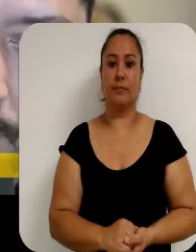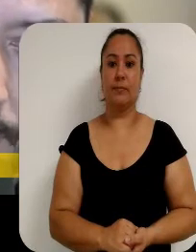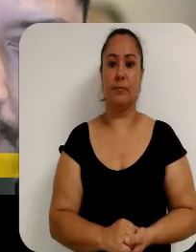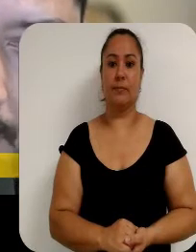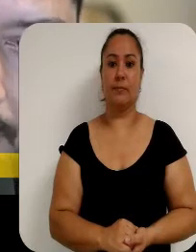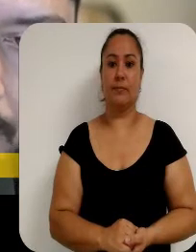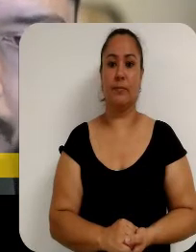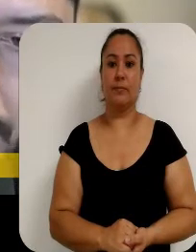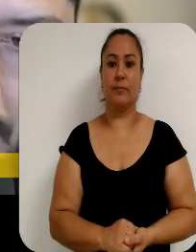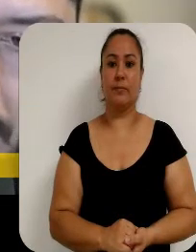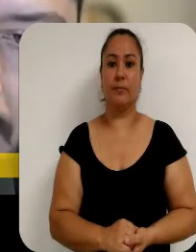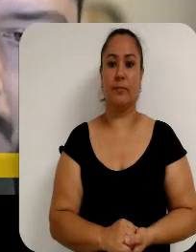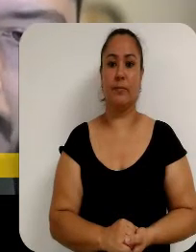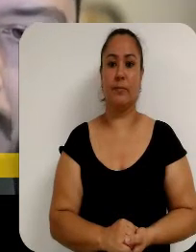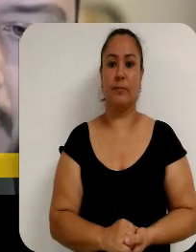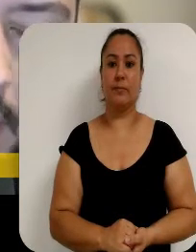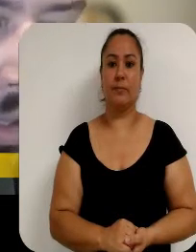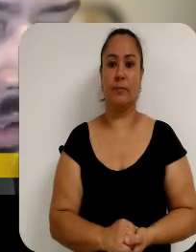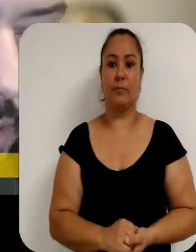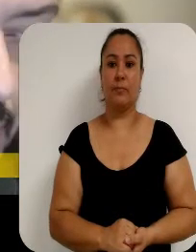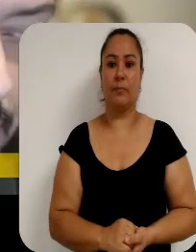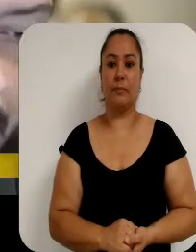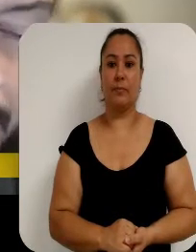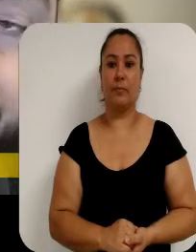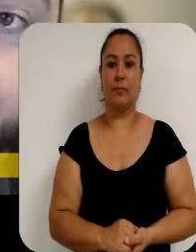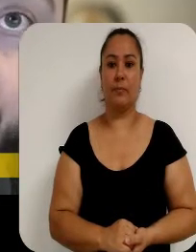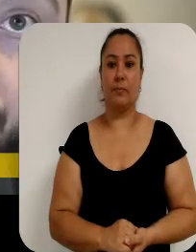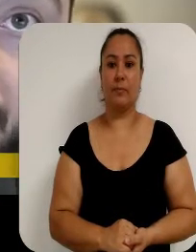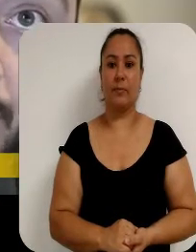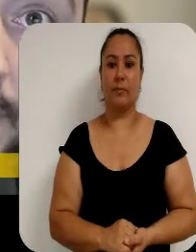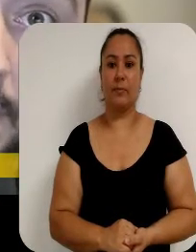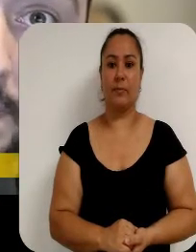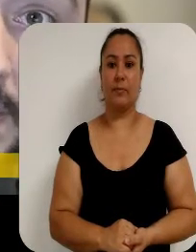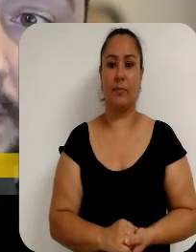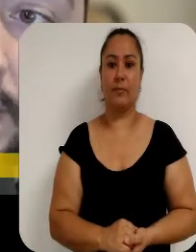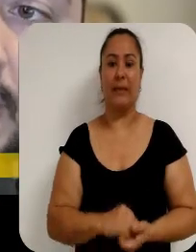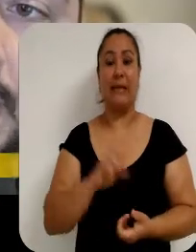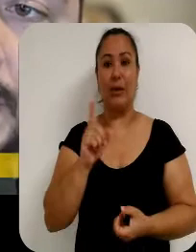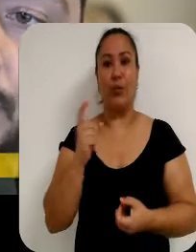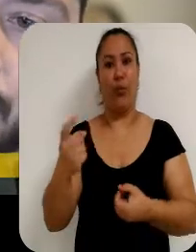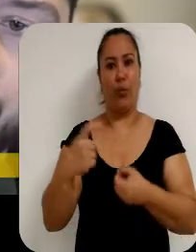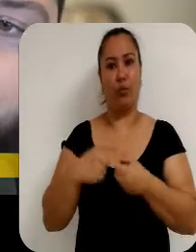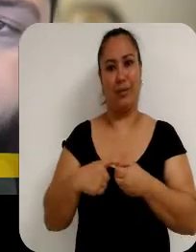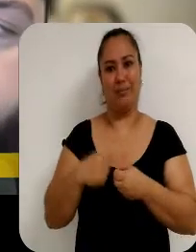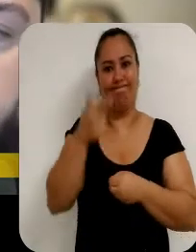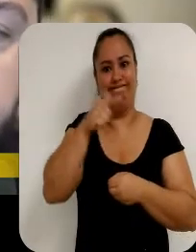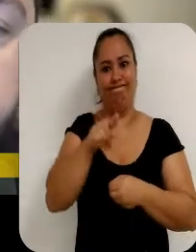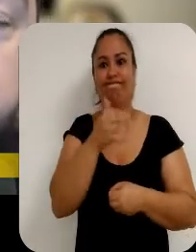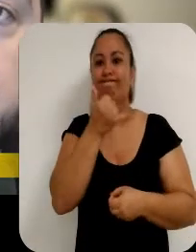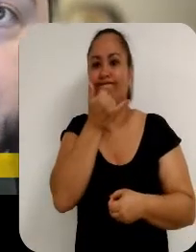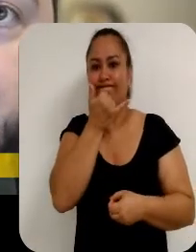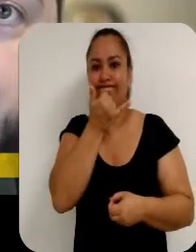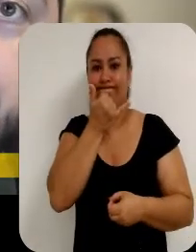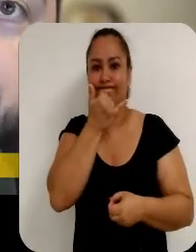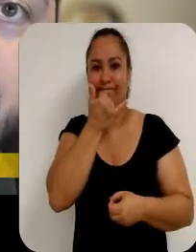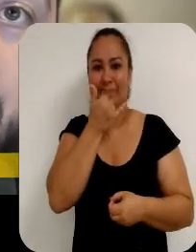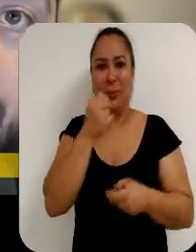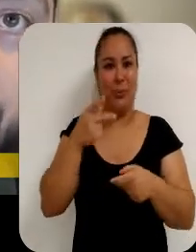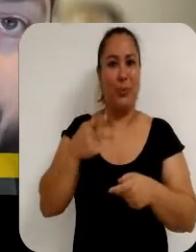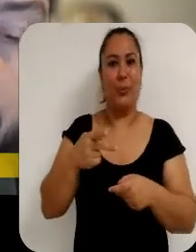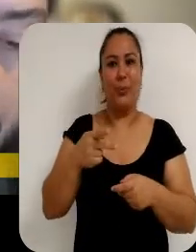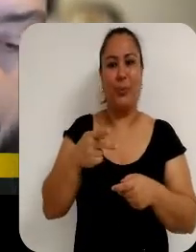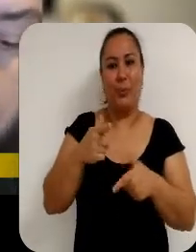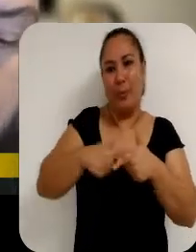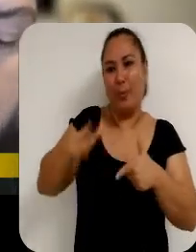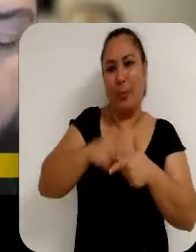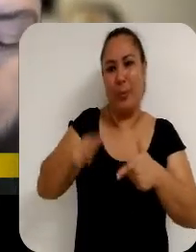Eu vou voltar o trecho todo porque deu eco aqui. Mil perdões, assim que eu liguei a câmera de novo. Depois, se vocês quiserem, a gente pica esse